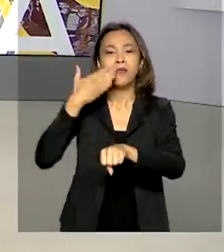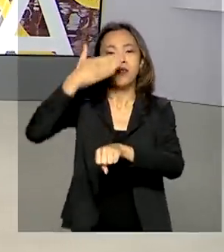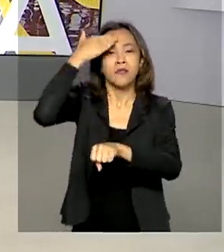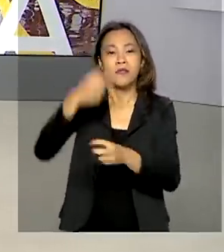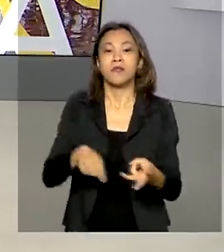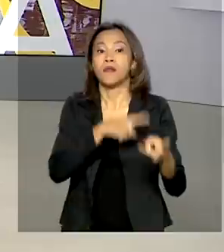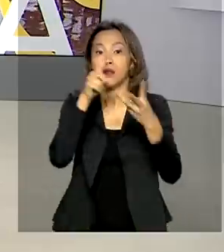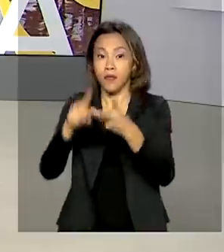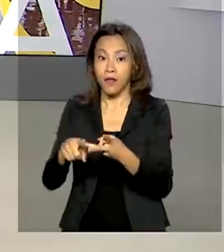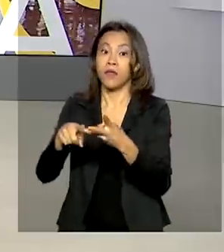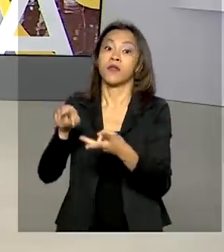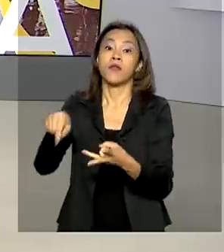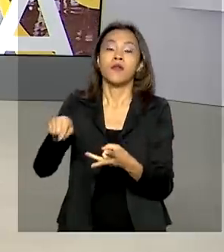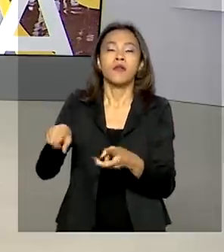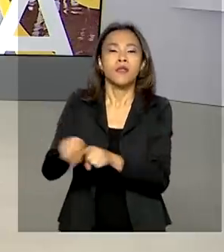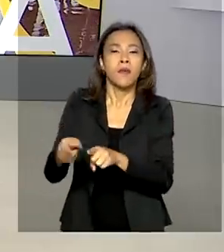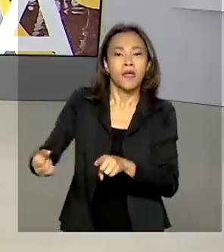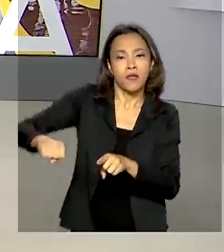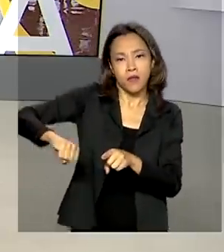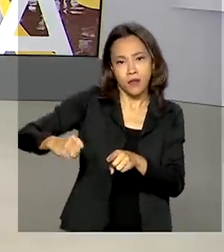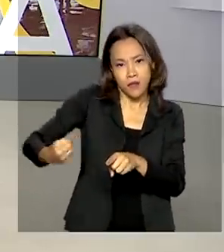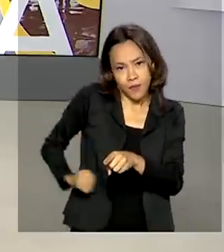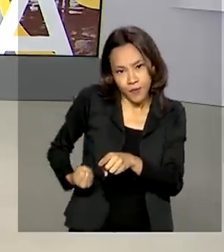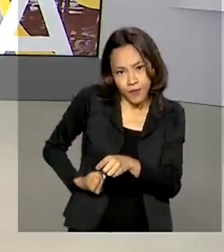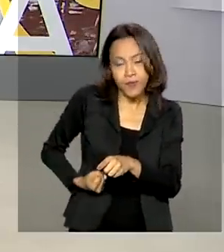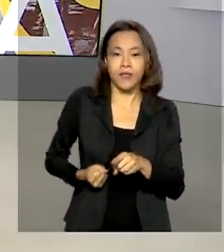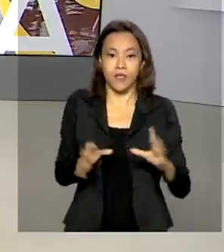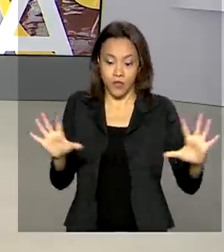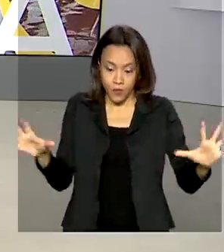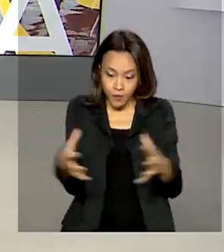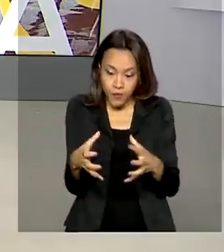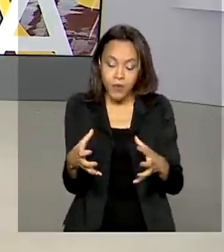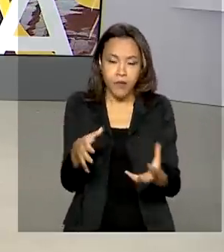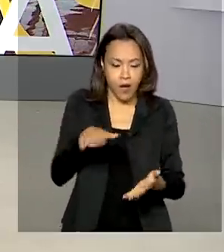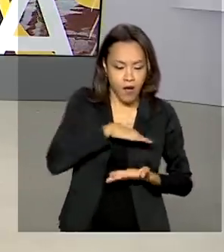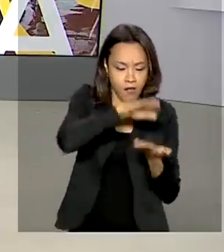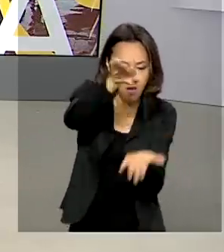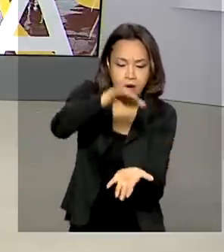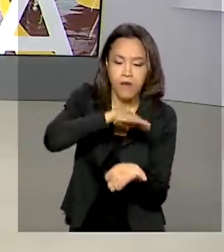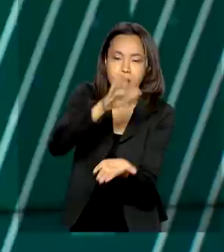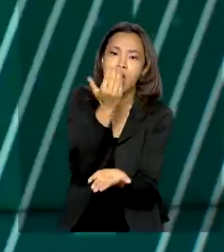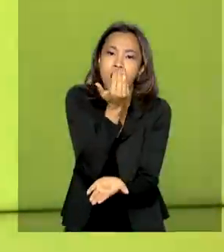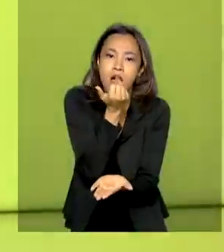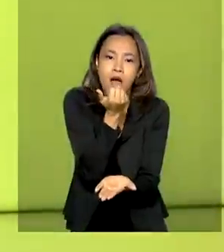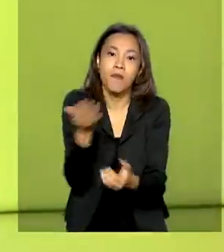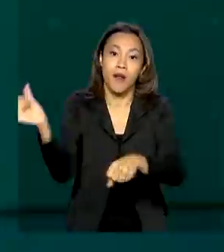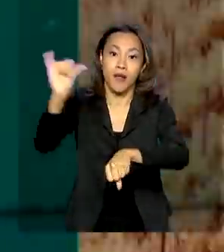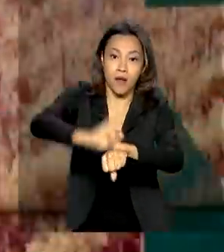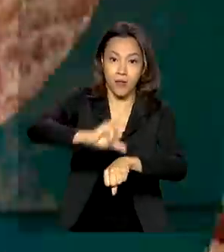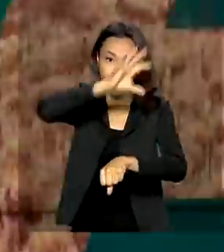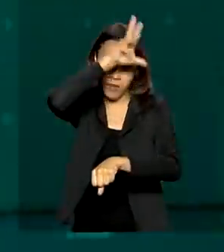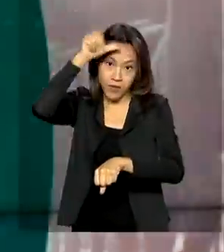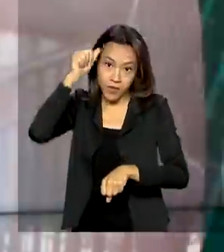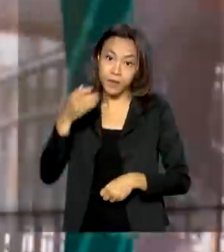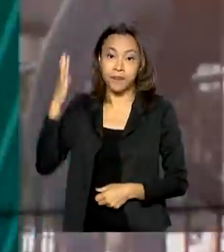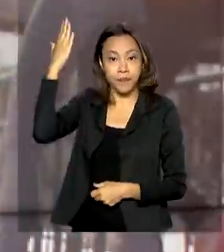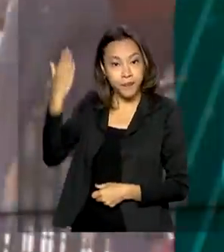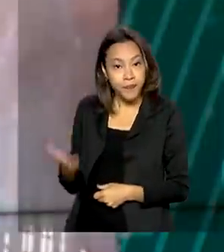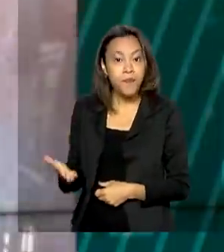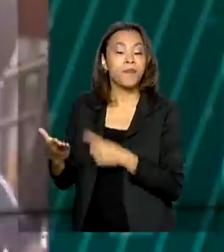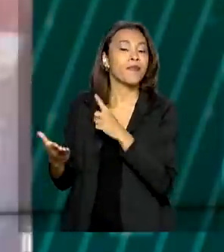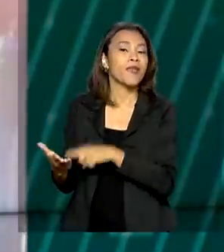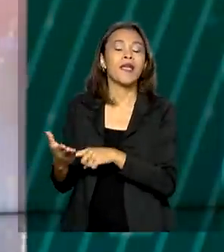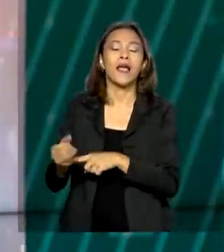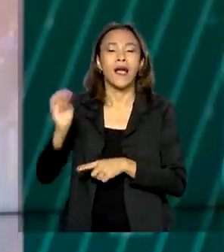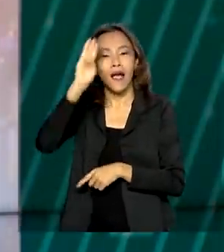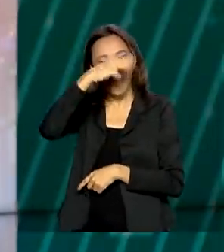do Bahrein se uniram para enviar cestas básicas a Manaus, capital do Amazonas. A primeira-dama e presidente do